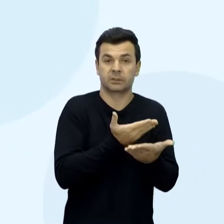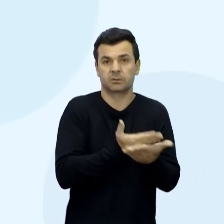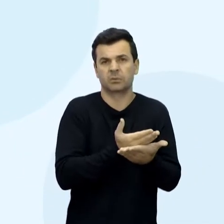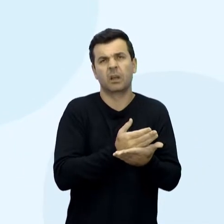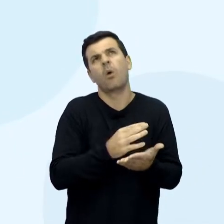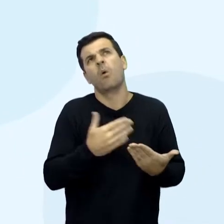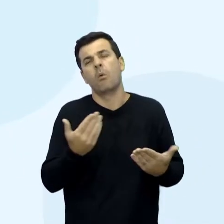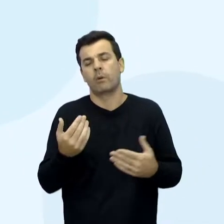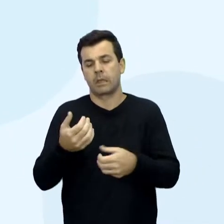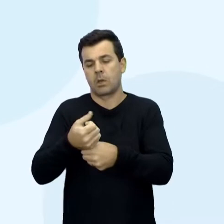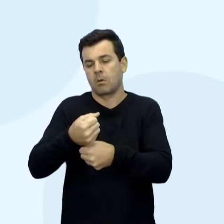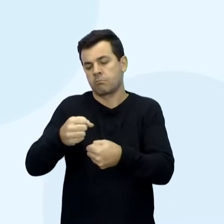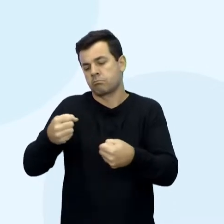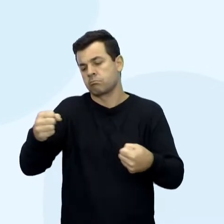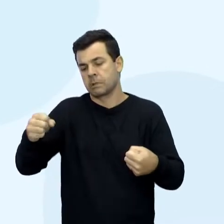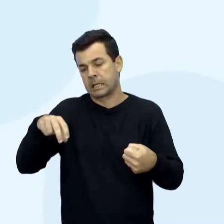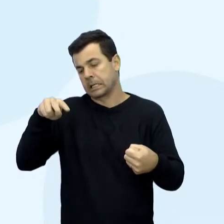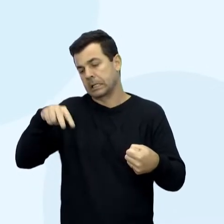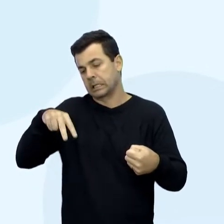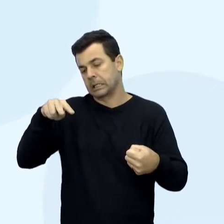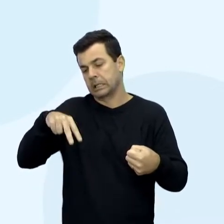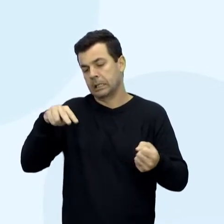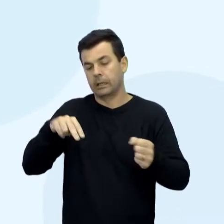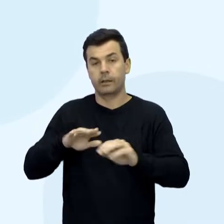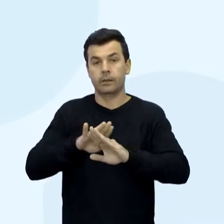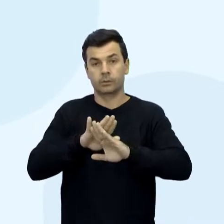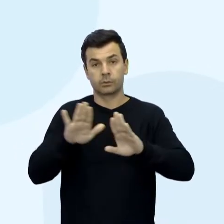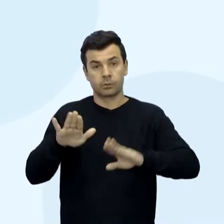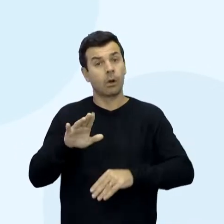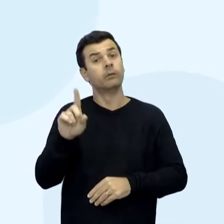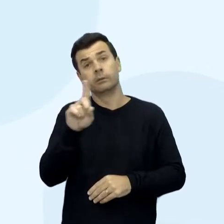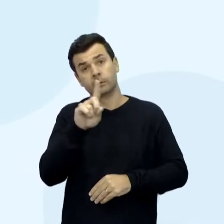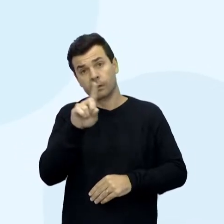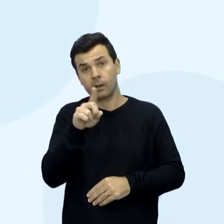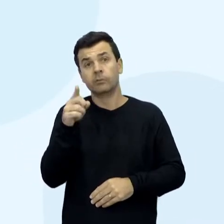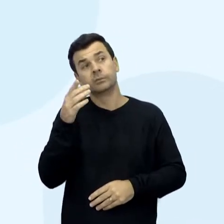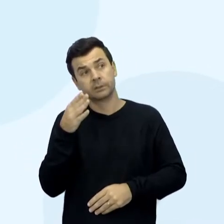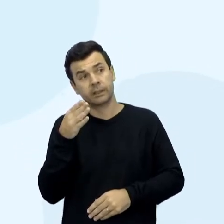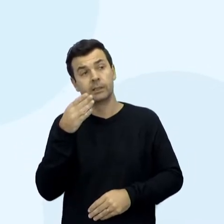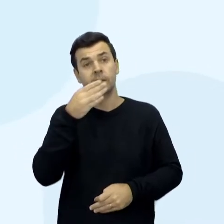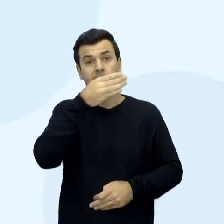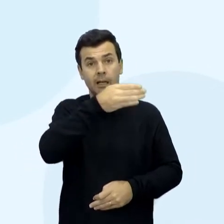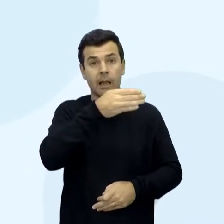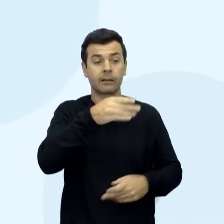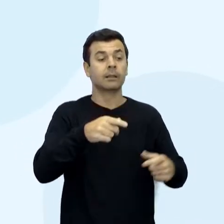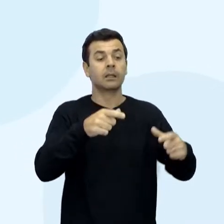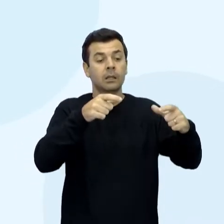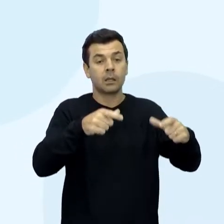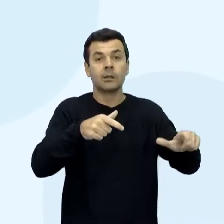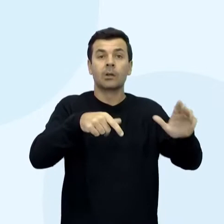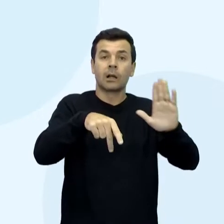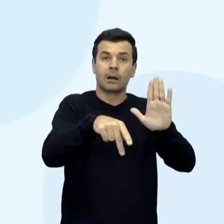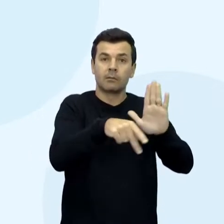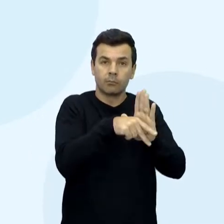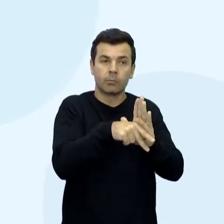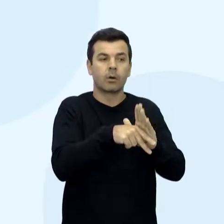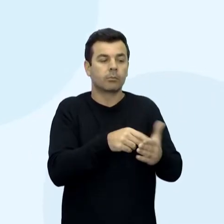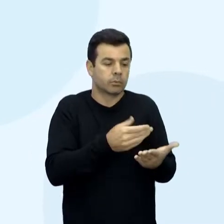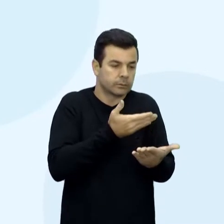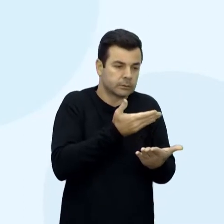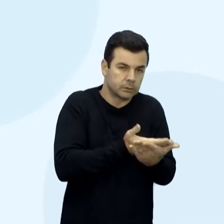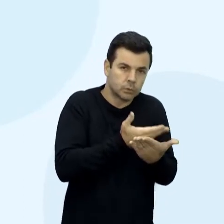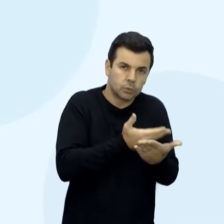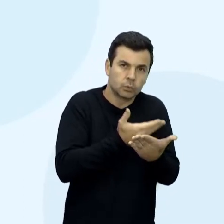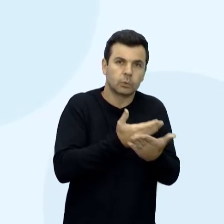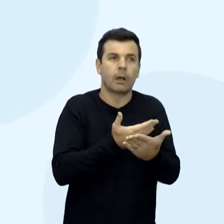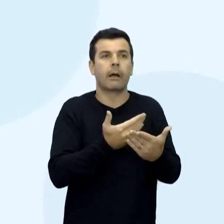pergaminho e simplesmente ler, Você tinha locais e áreas de estudo para as pessoas